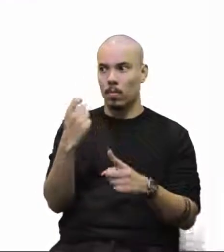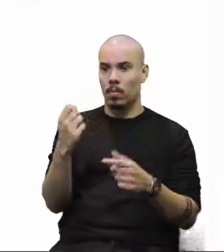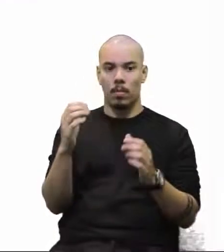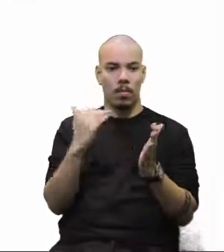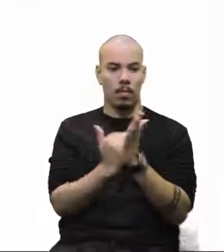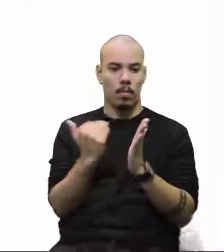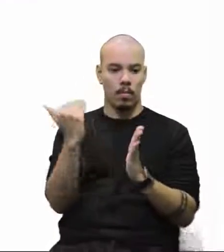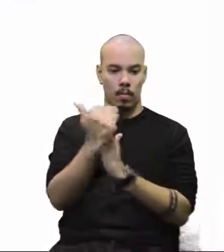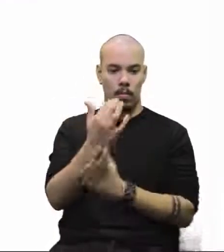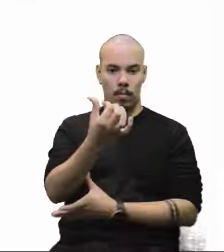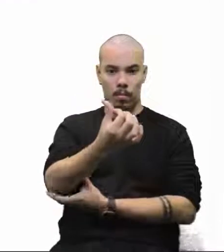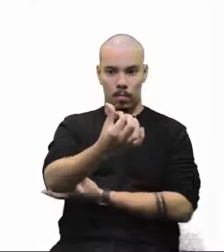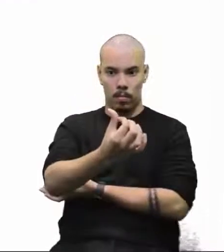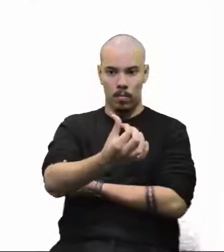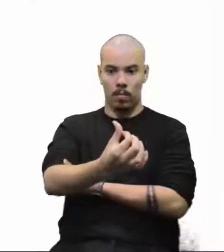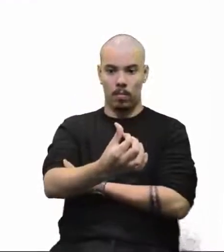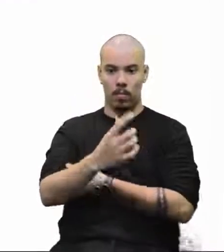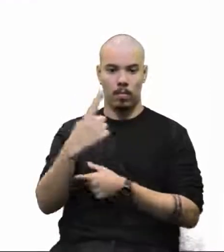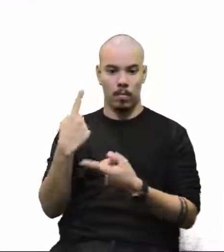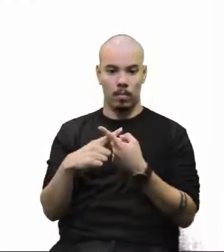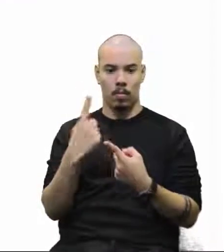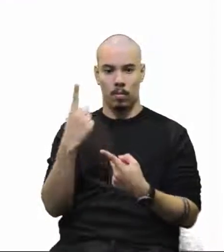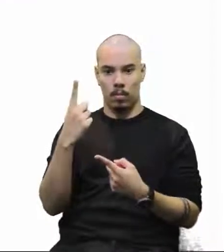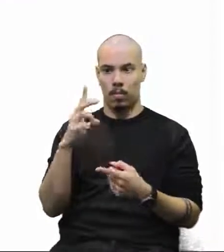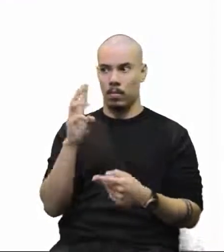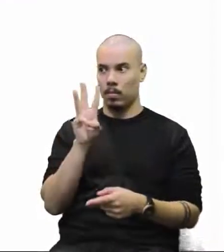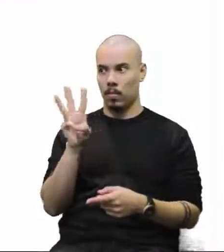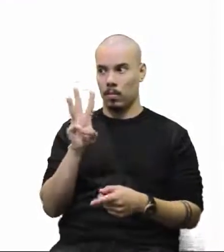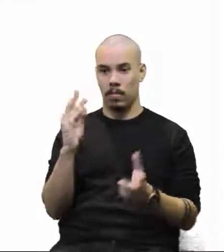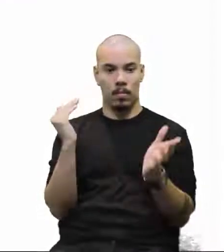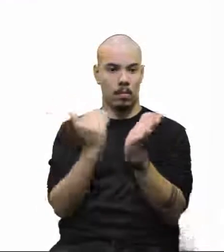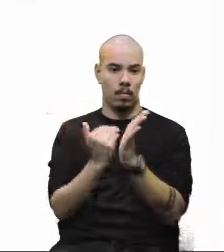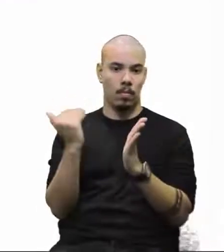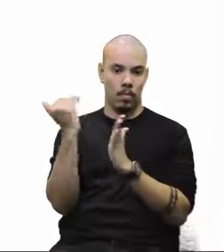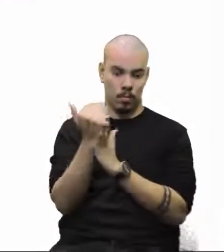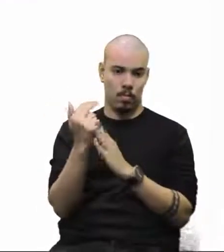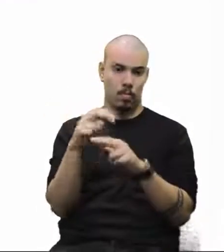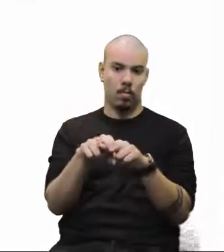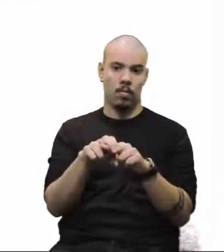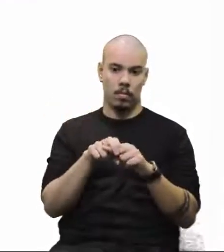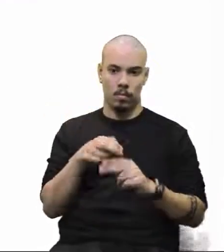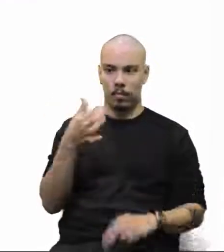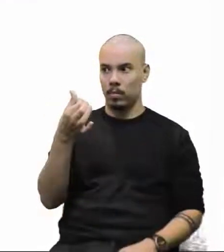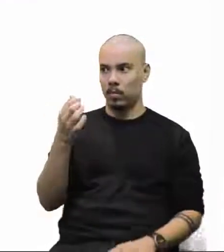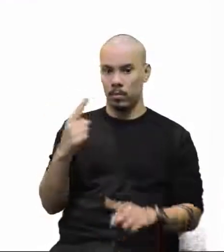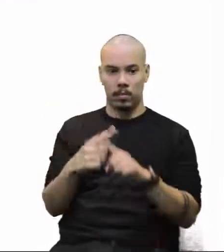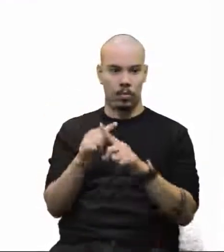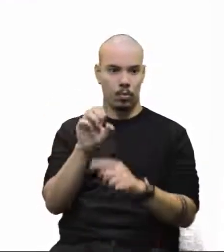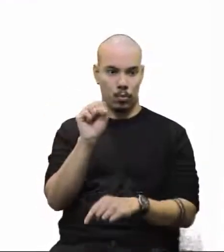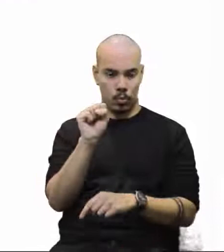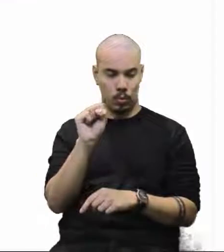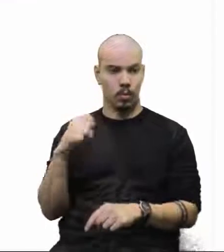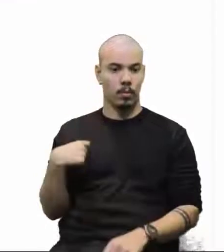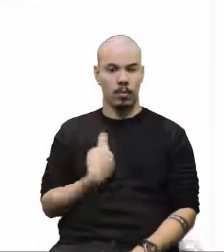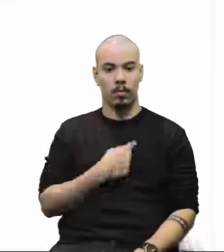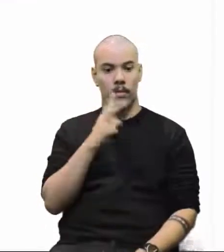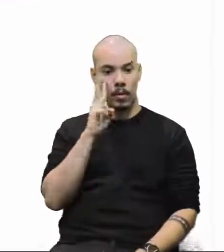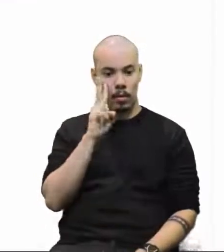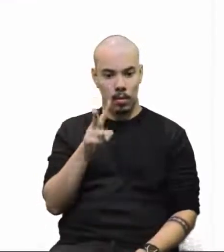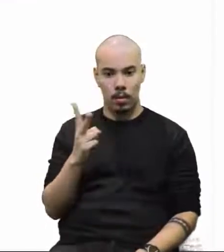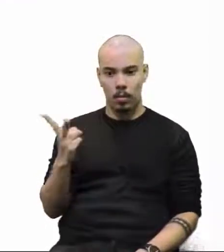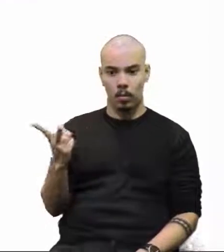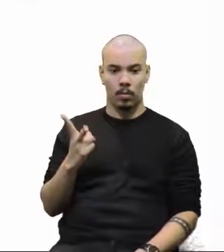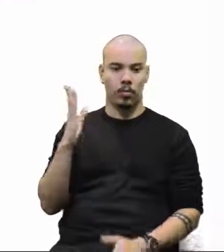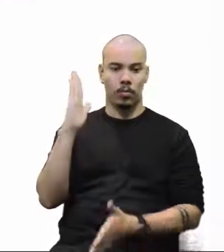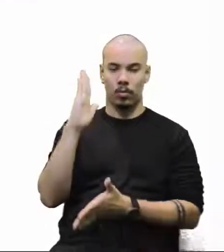para 6, que 1 era 3, né? 3 foi para 3 6. e 8. Então, 6 vezes 8. Nós vimos que esses dois aqui